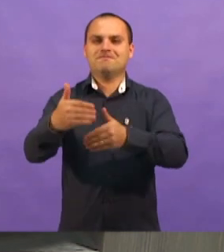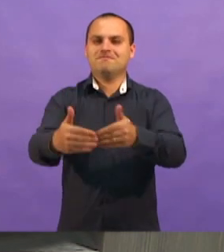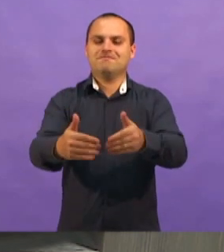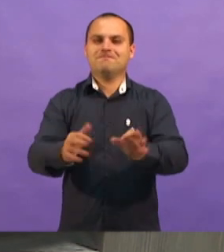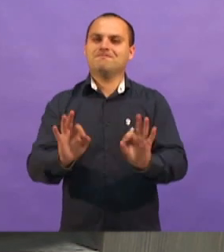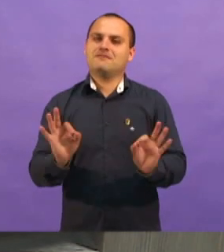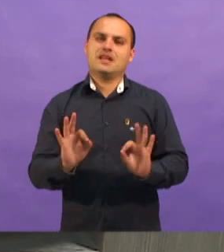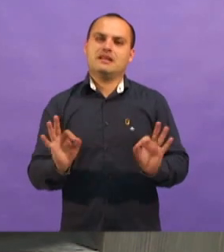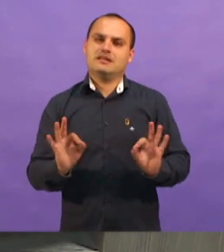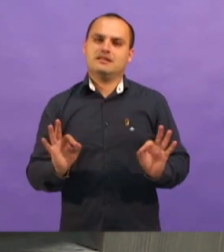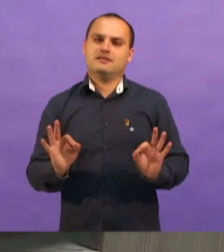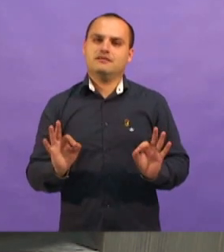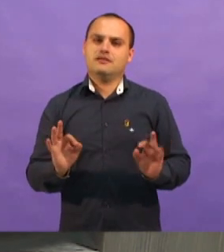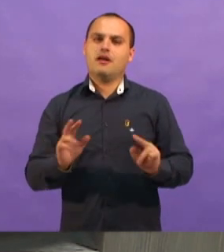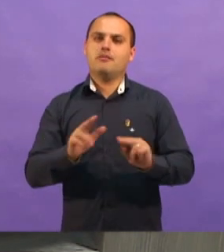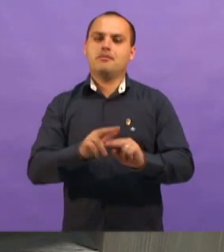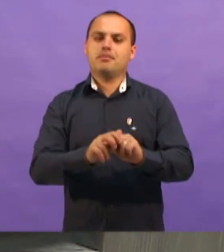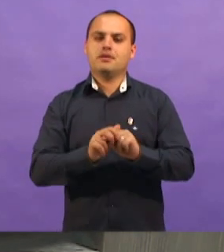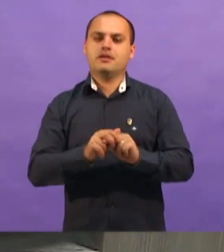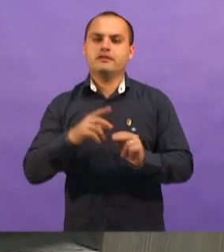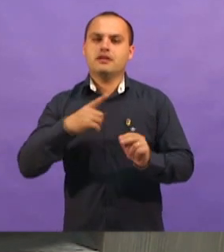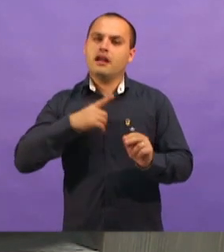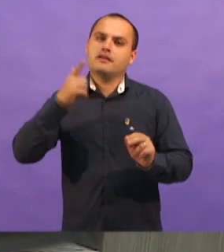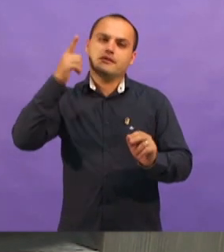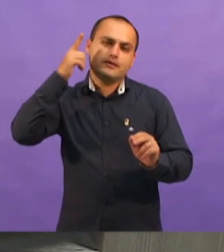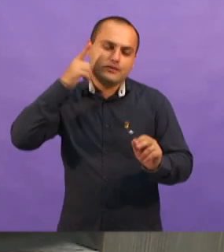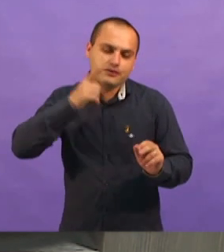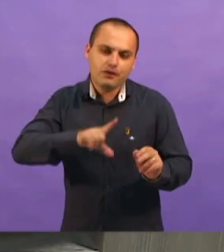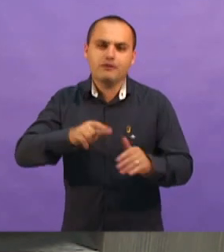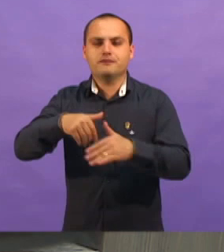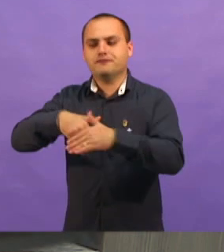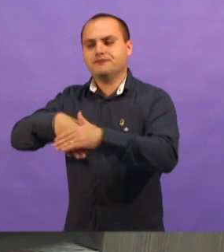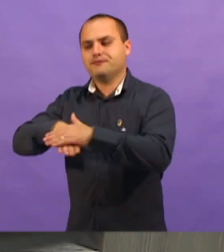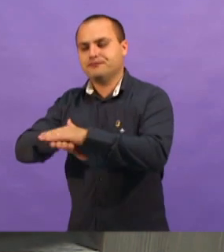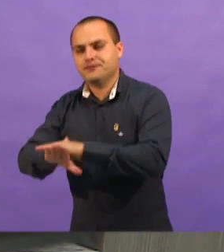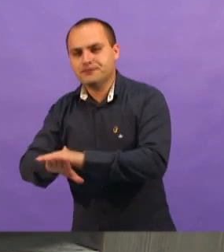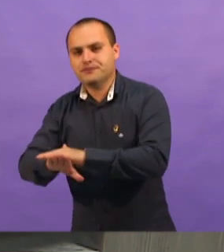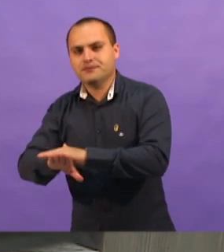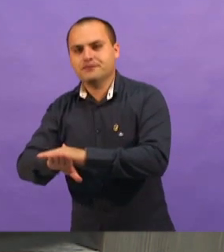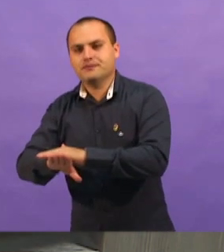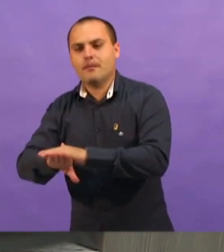vez ela ficou um bom tempo no seu limbo, até